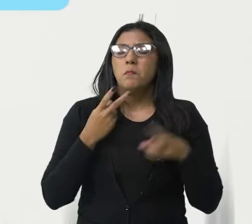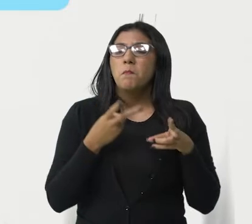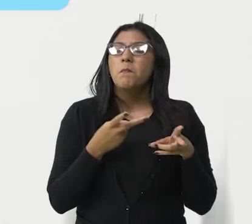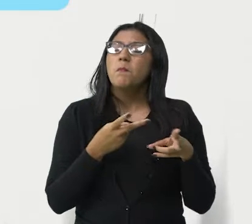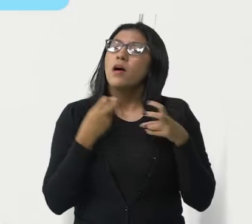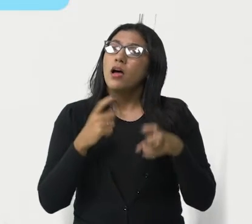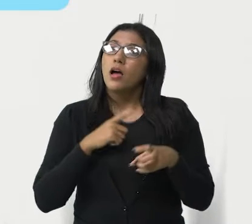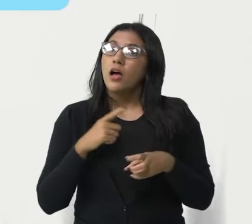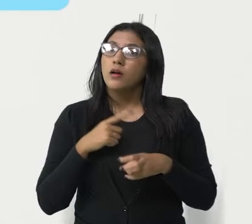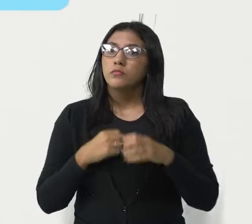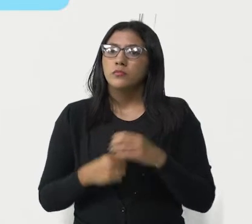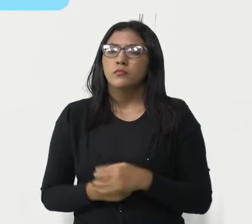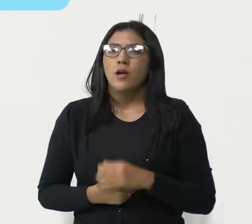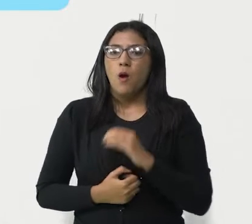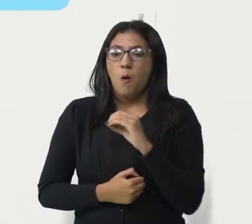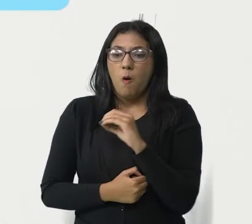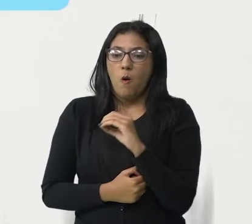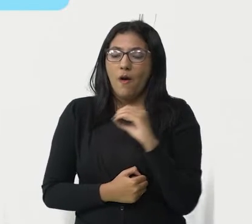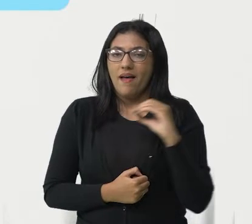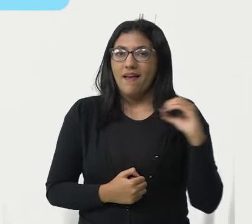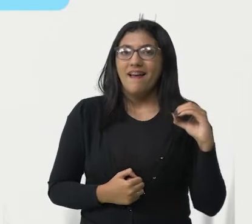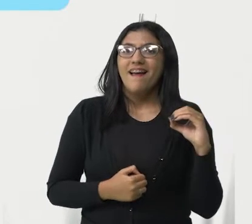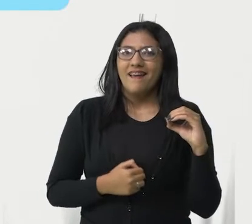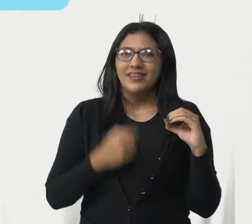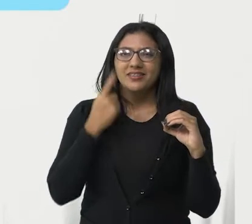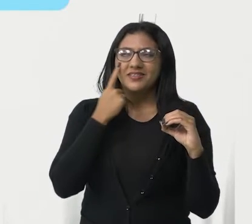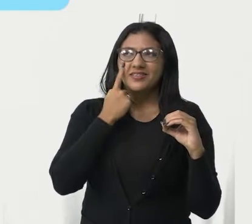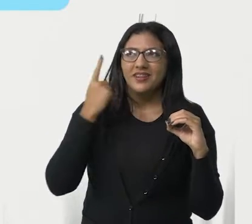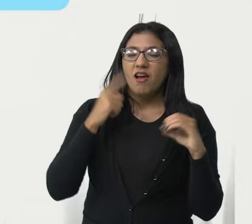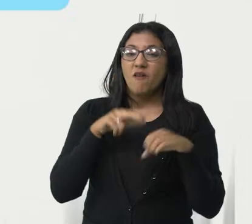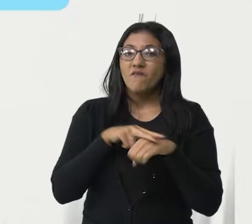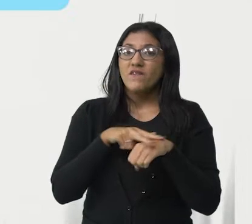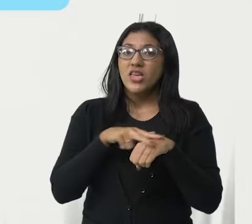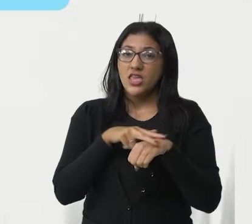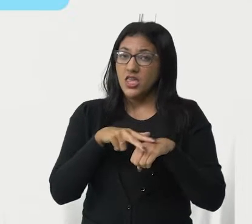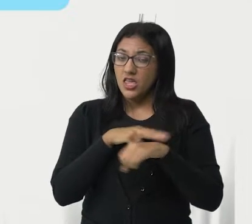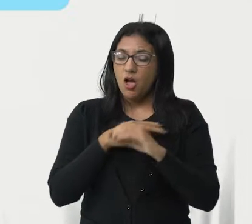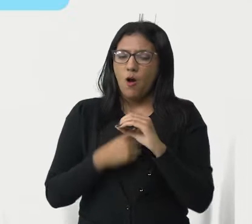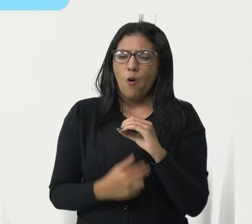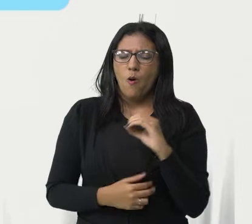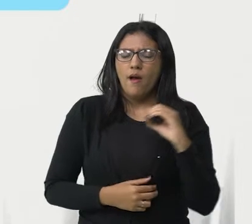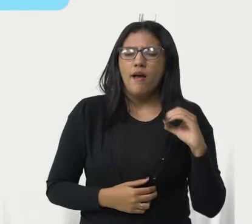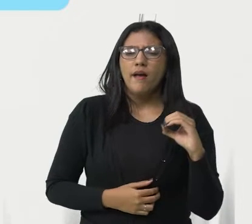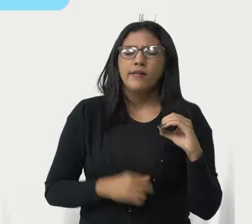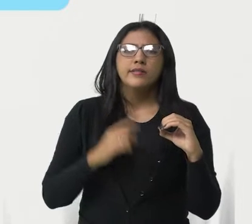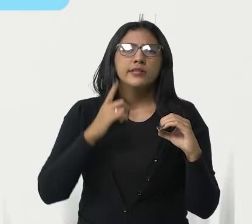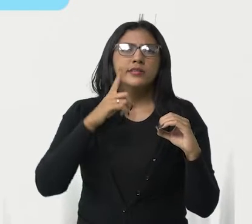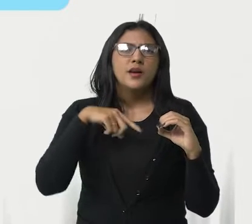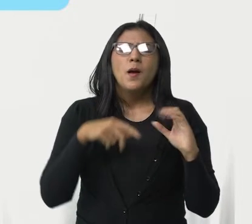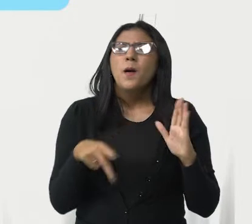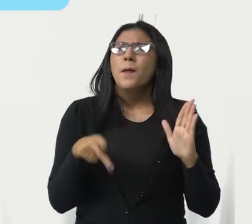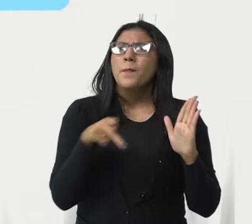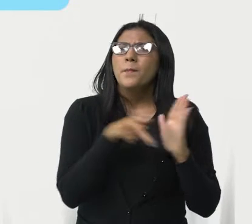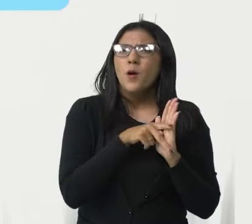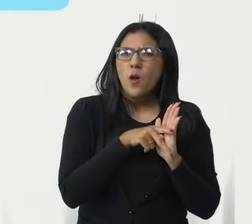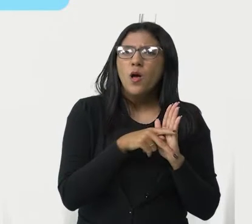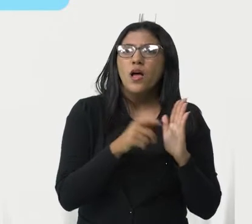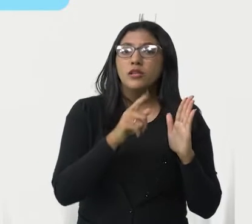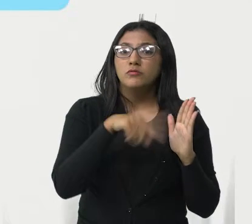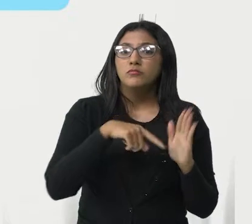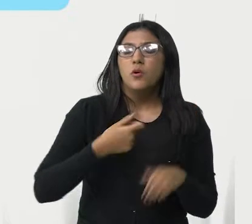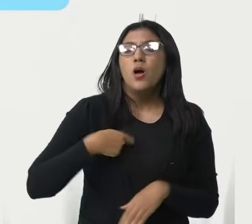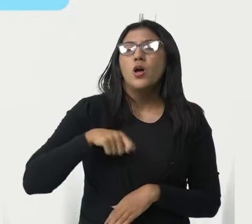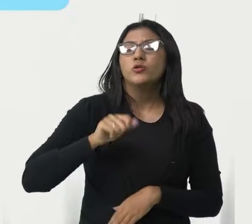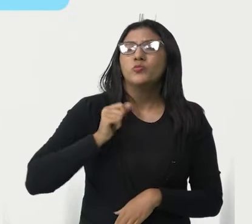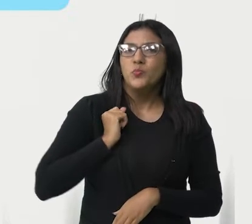lado oeste, que é a parte que está em verde, vai ser o quê? De possessão